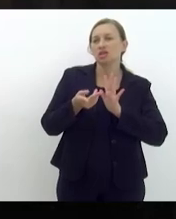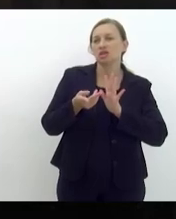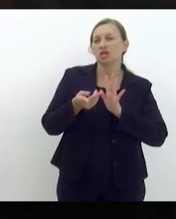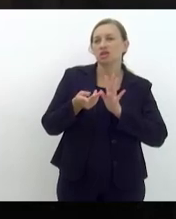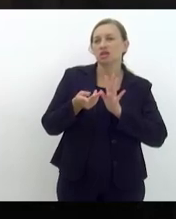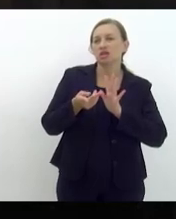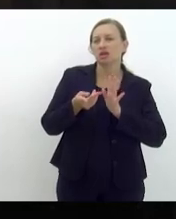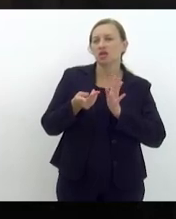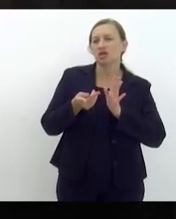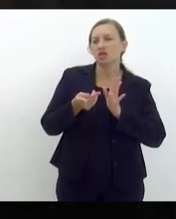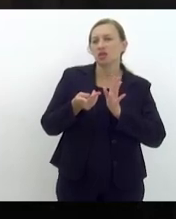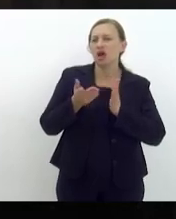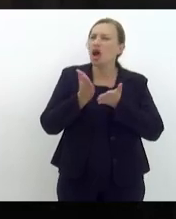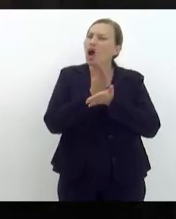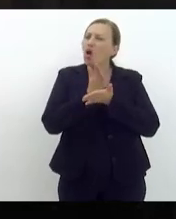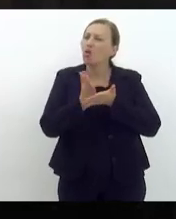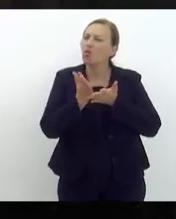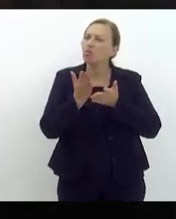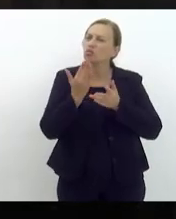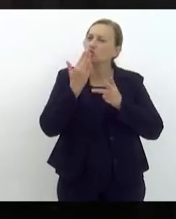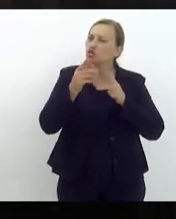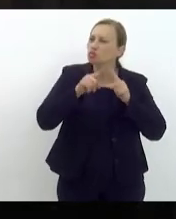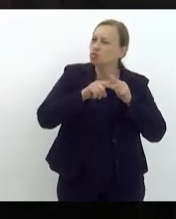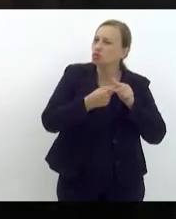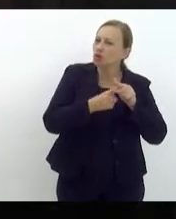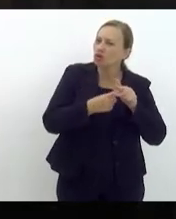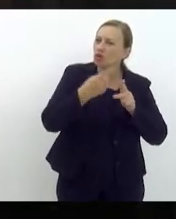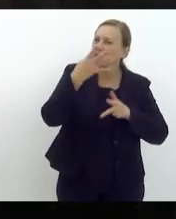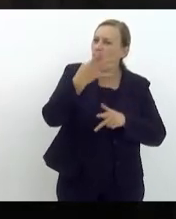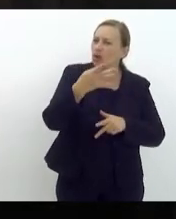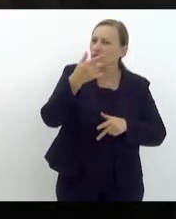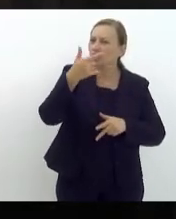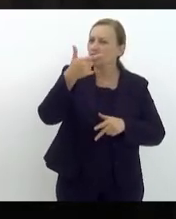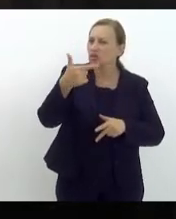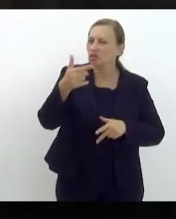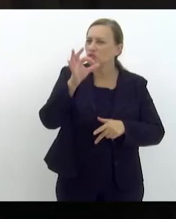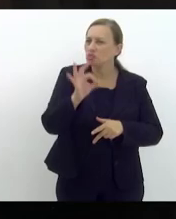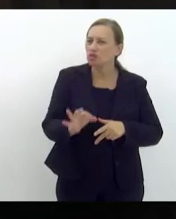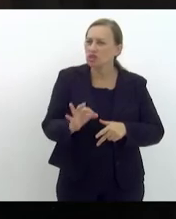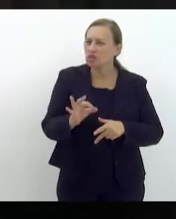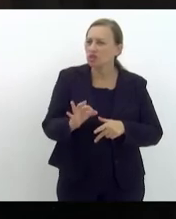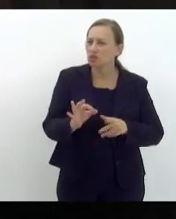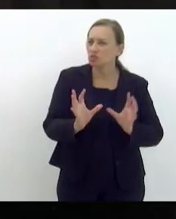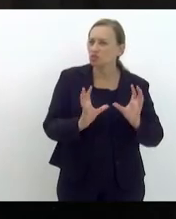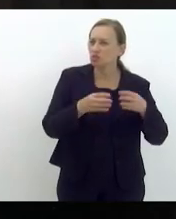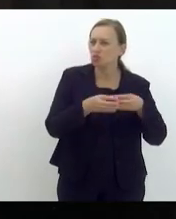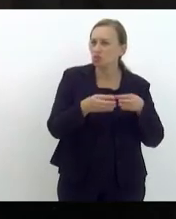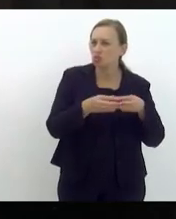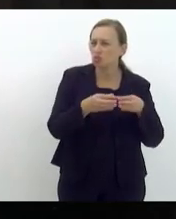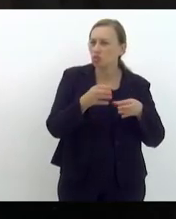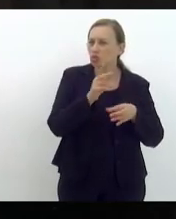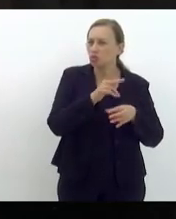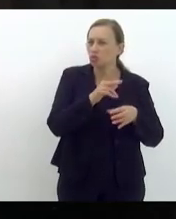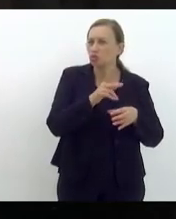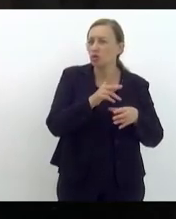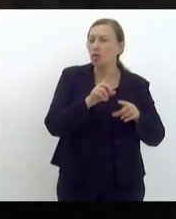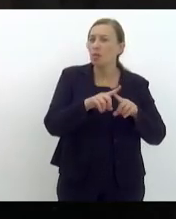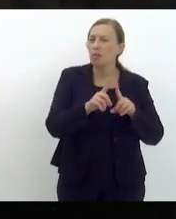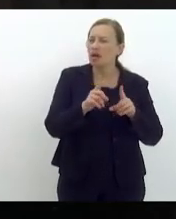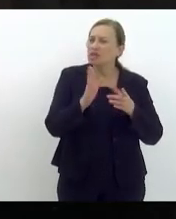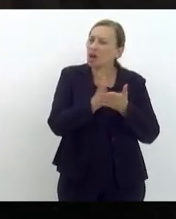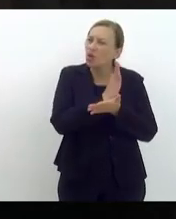Faria algum tipo de reajuste para 42% da categoria mas para 42% da categoria